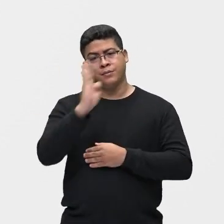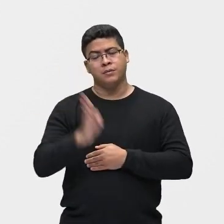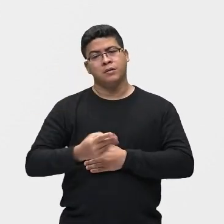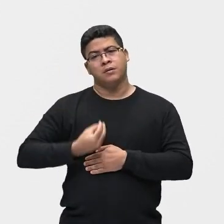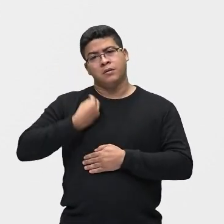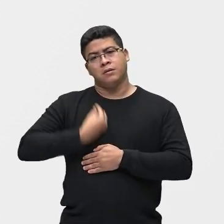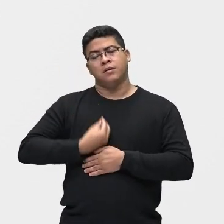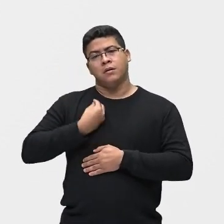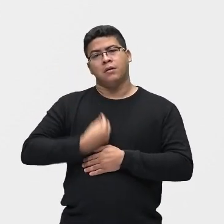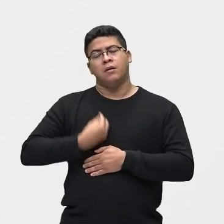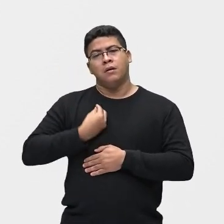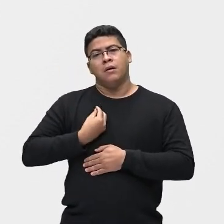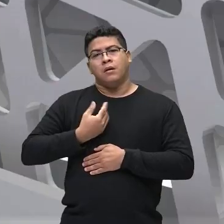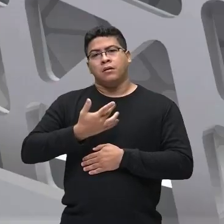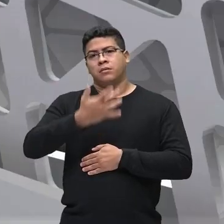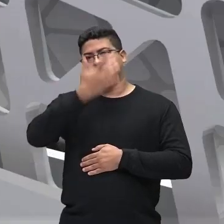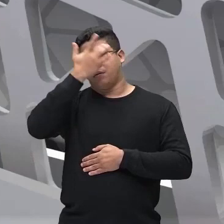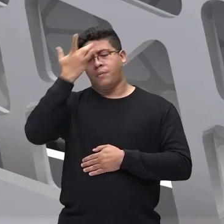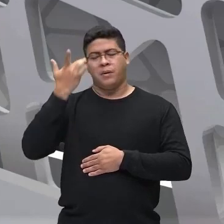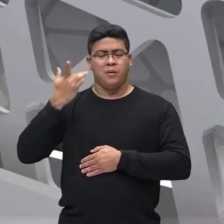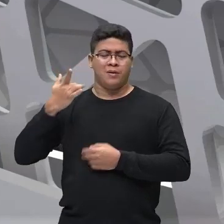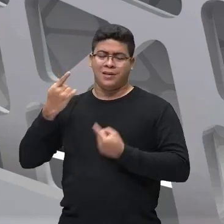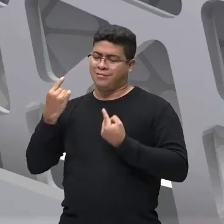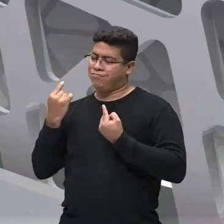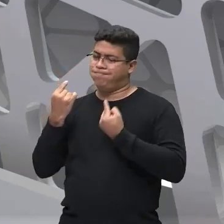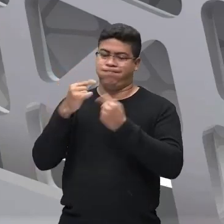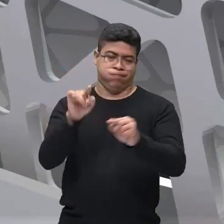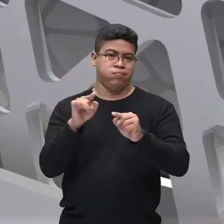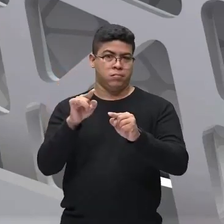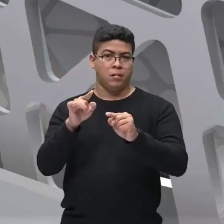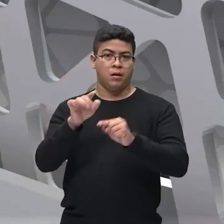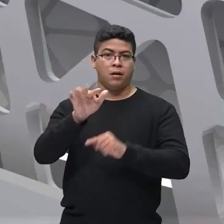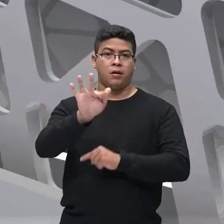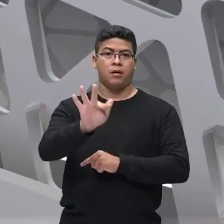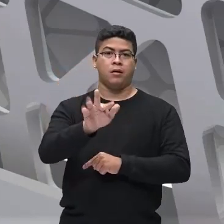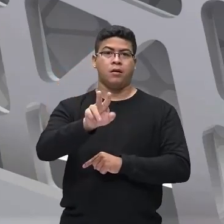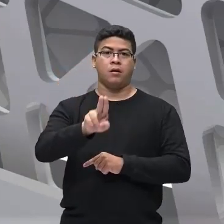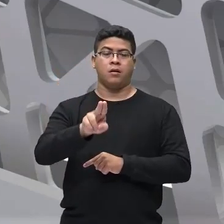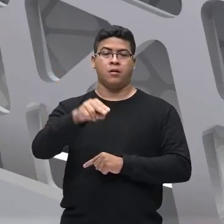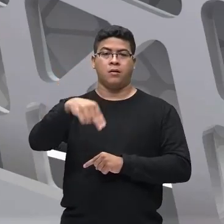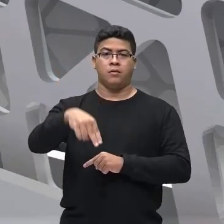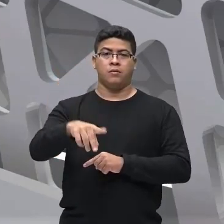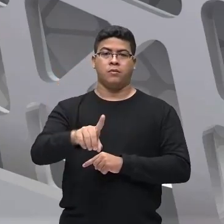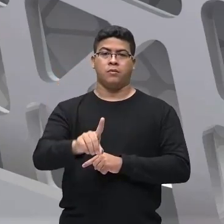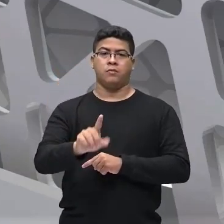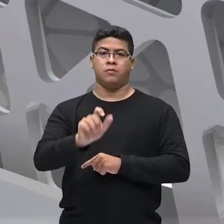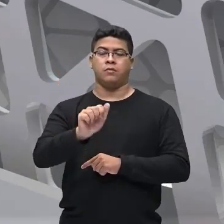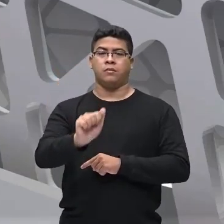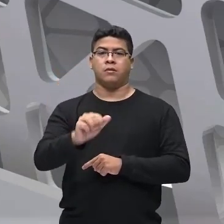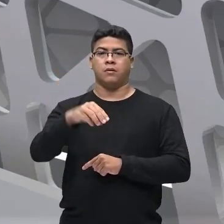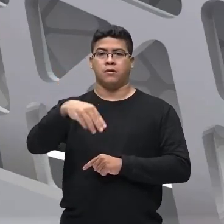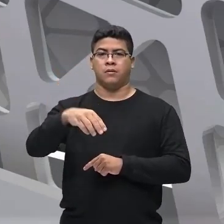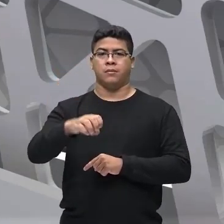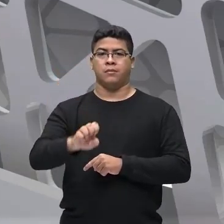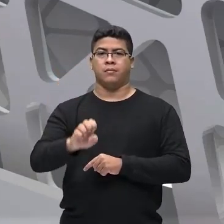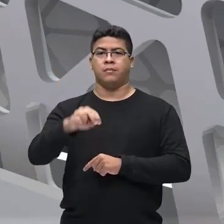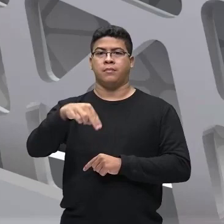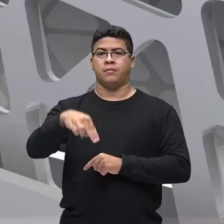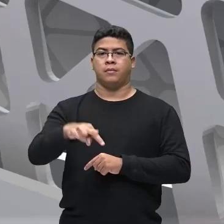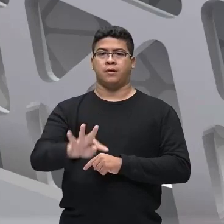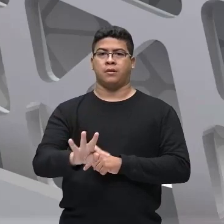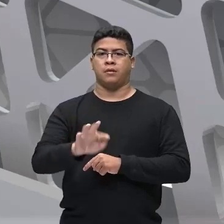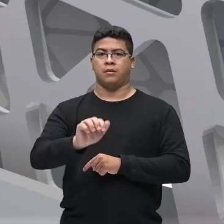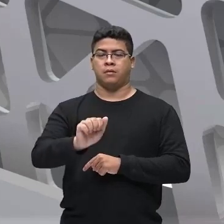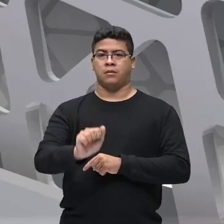vivendo um fundamentalismo que não faz parte da política e da cultura do povo brasileiro. Não